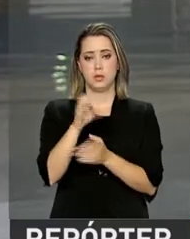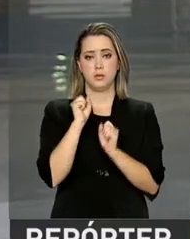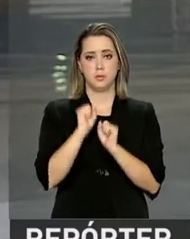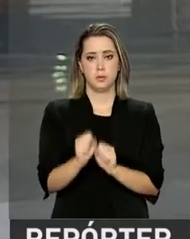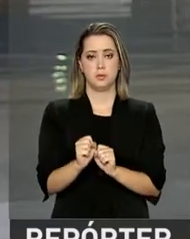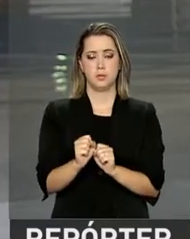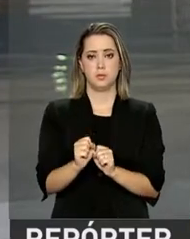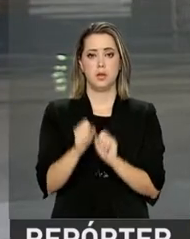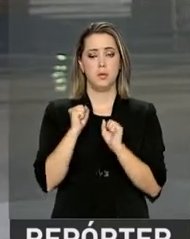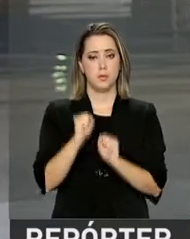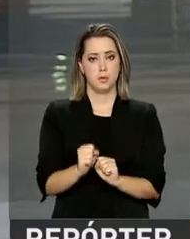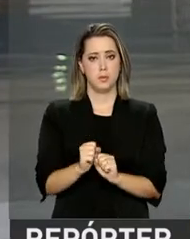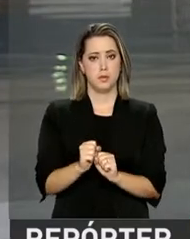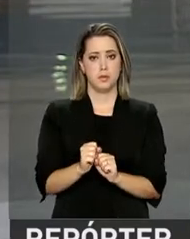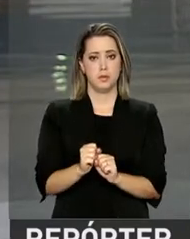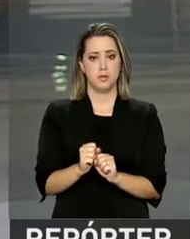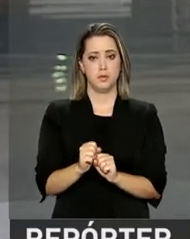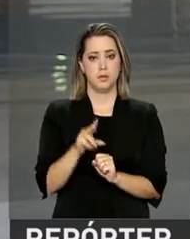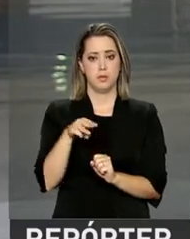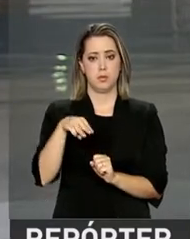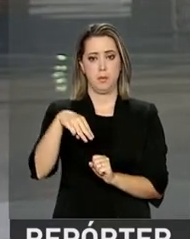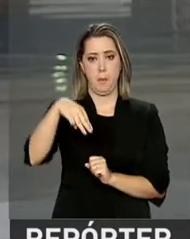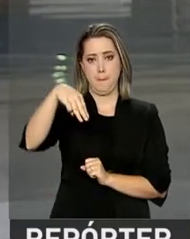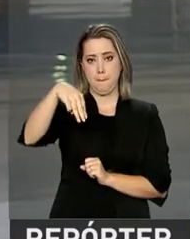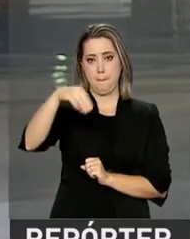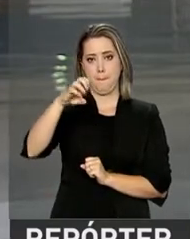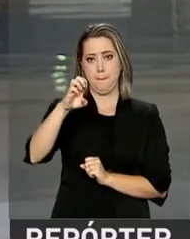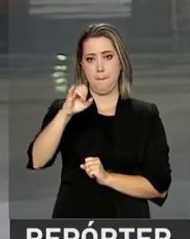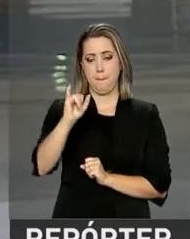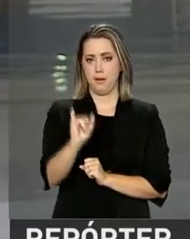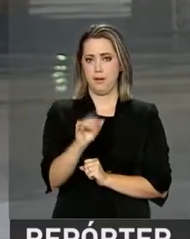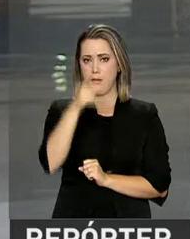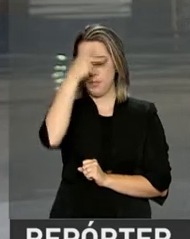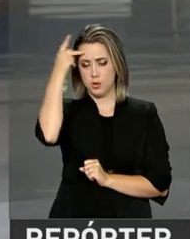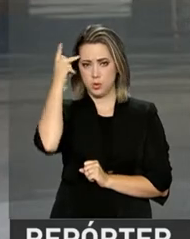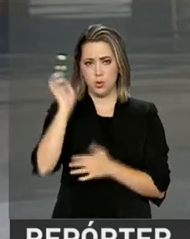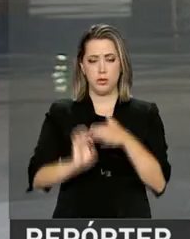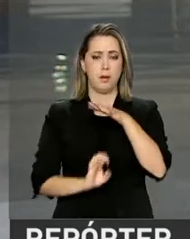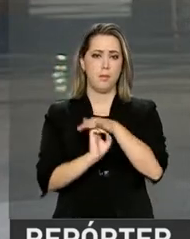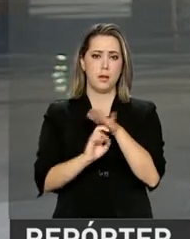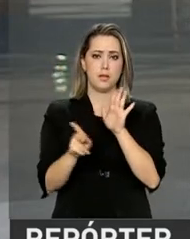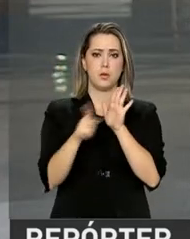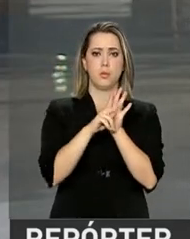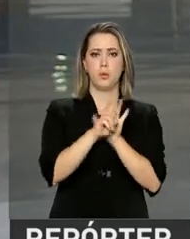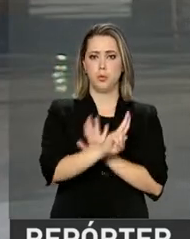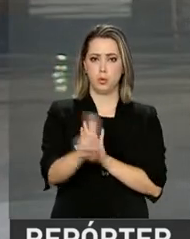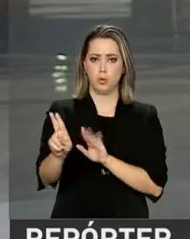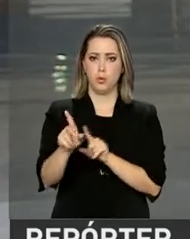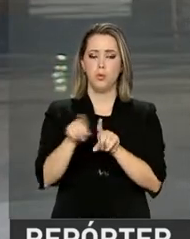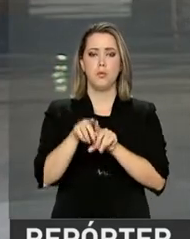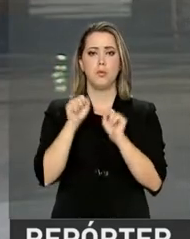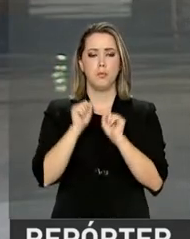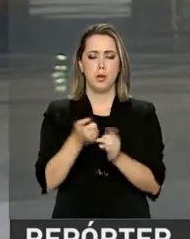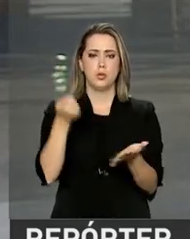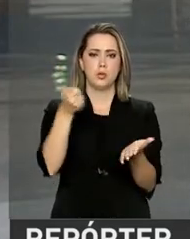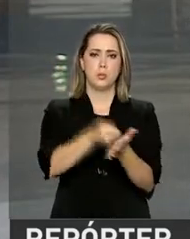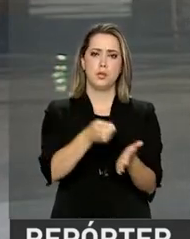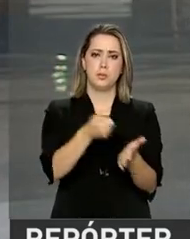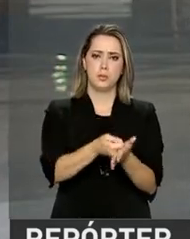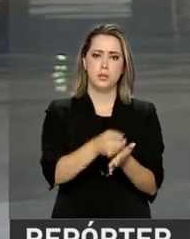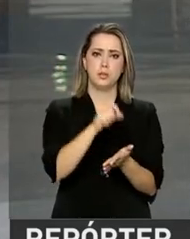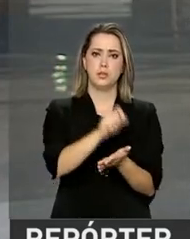possibilidade a possibilidade de os meios que são os microempreendedores individuais eles fazem efetuarem o pagamento